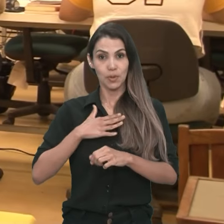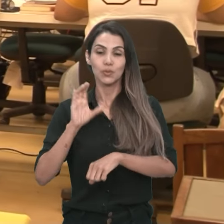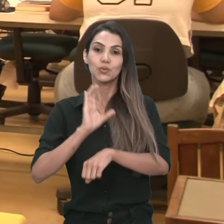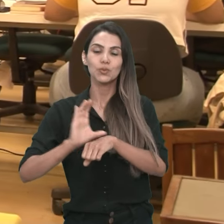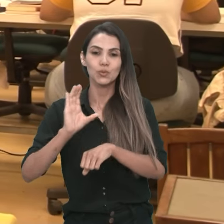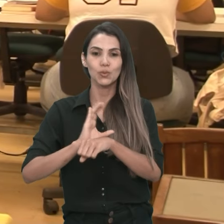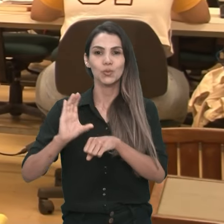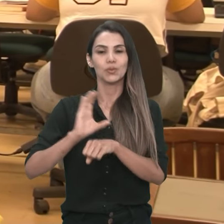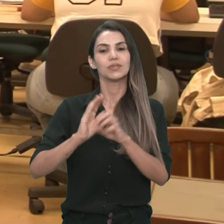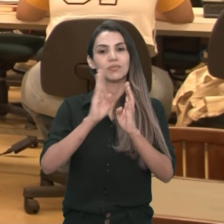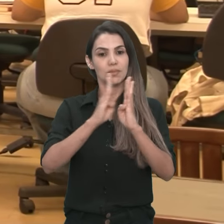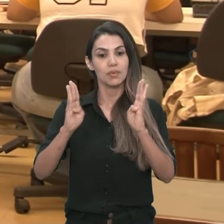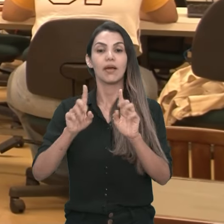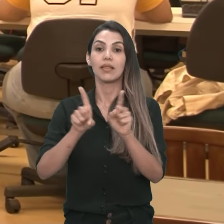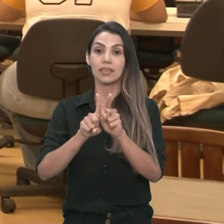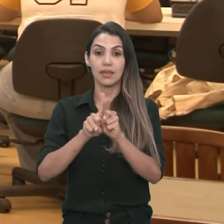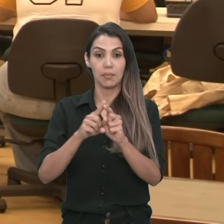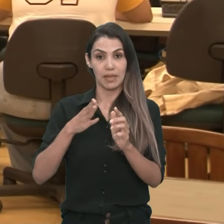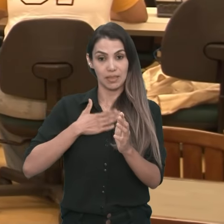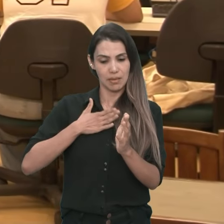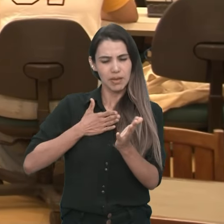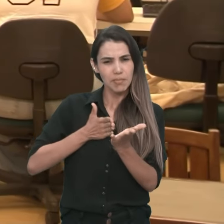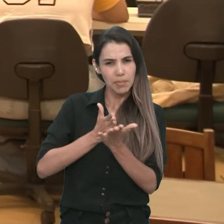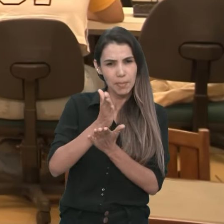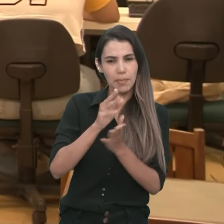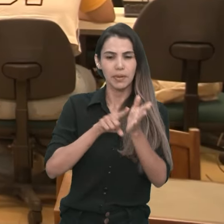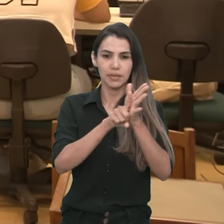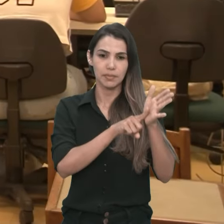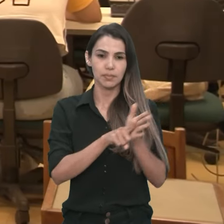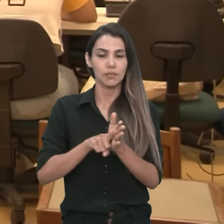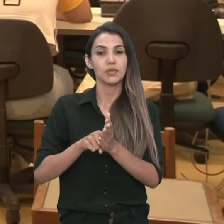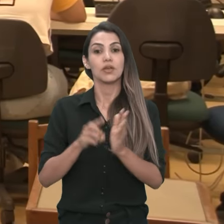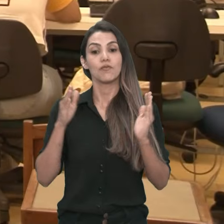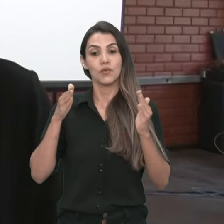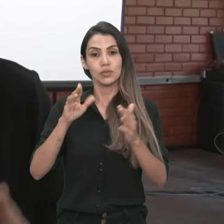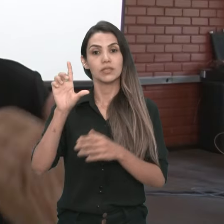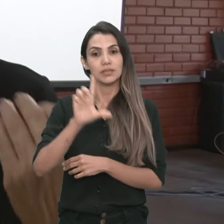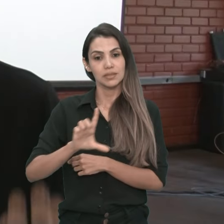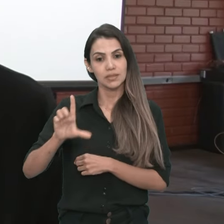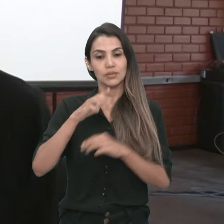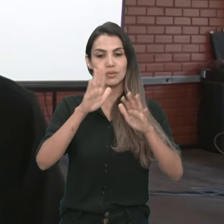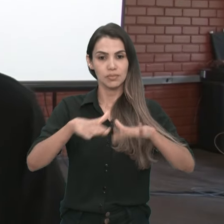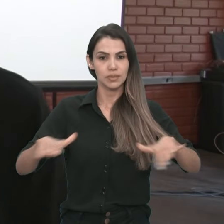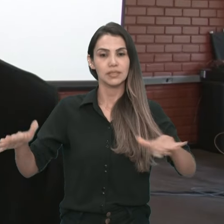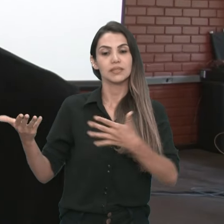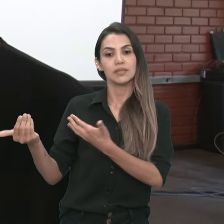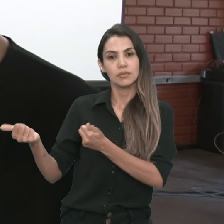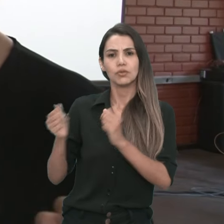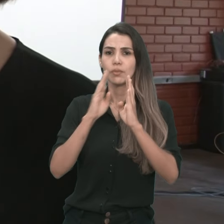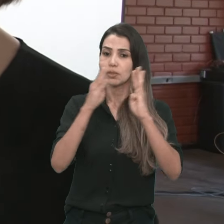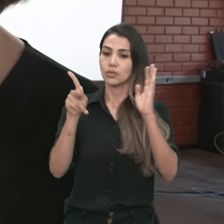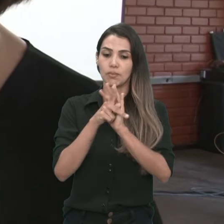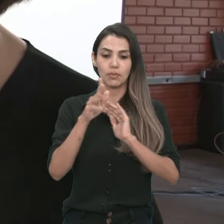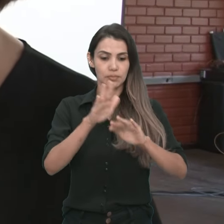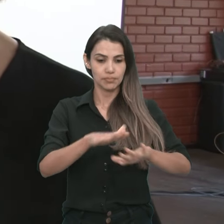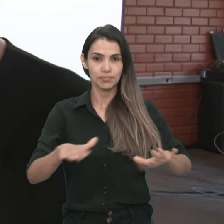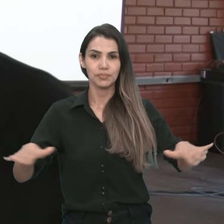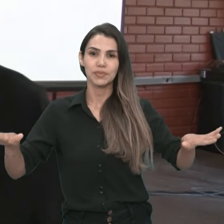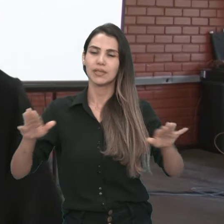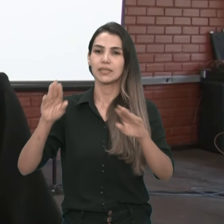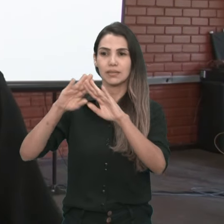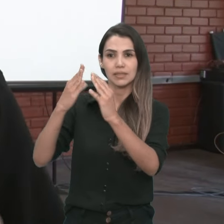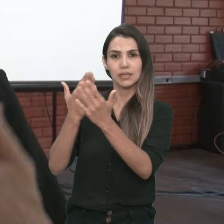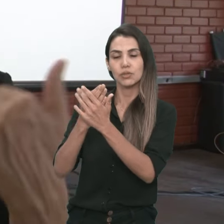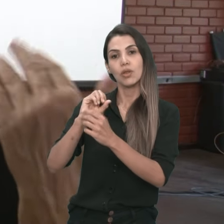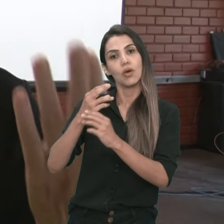biblioteconomia e da minha linha de pesquisa que é literatura para criança e para jovem uma biblioteca para criança seja na escola seja